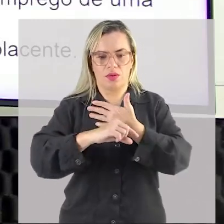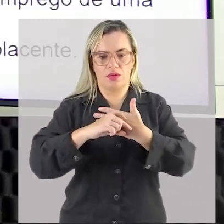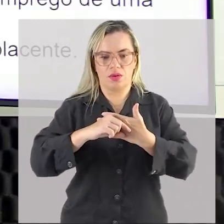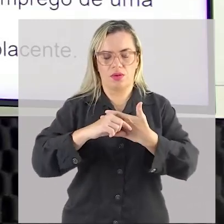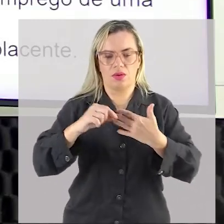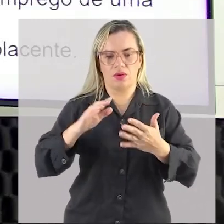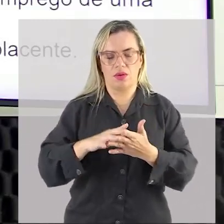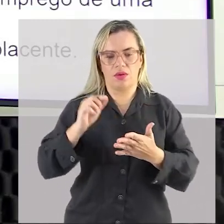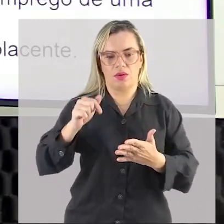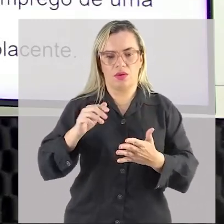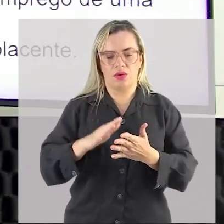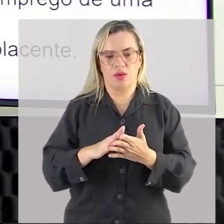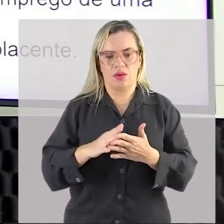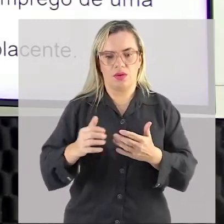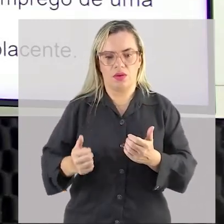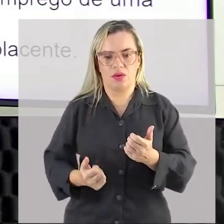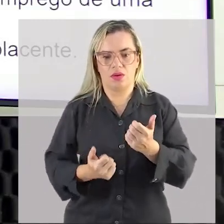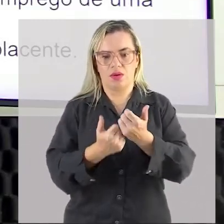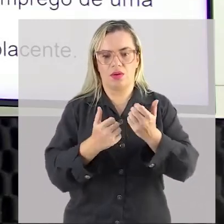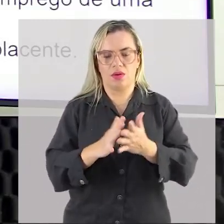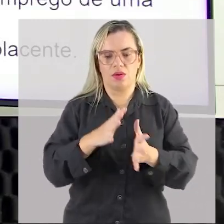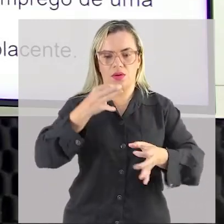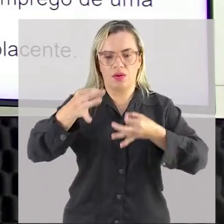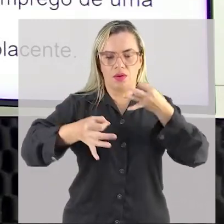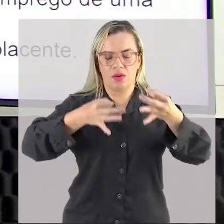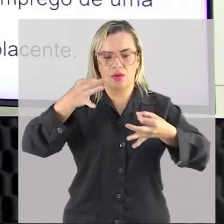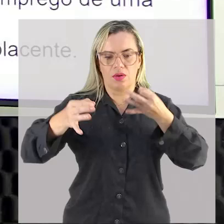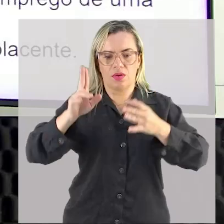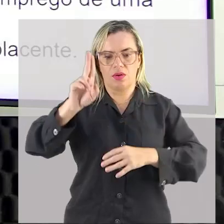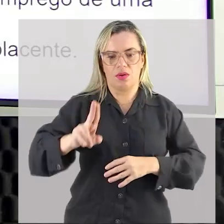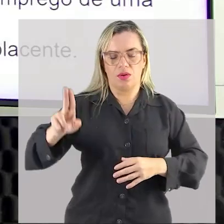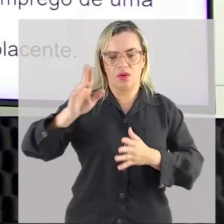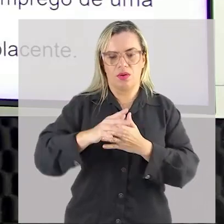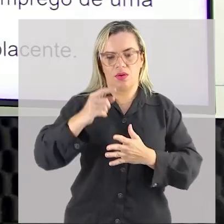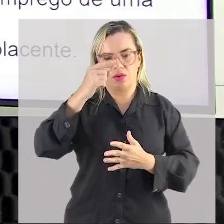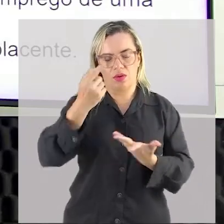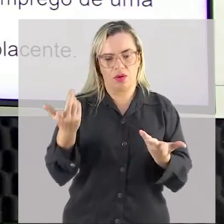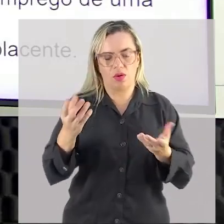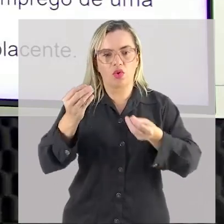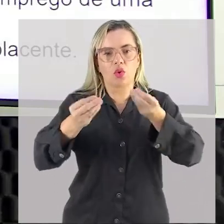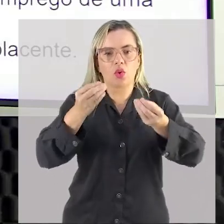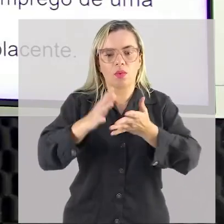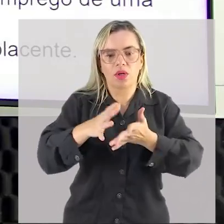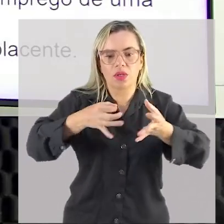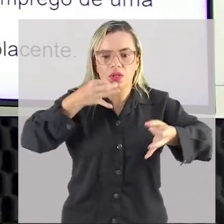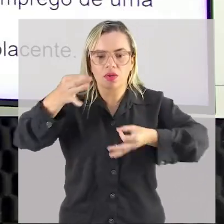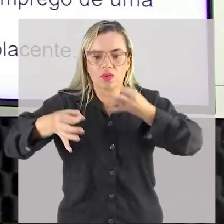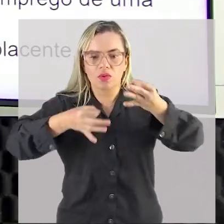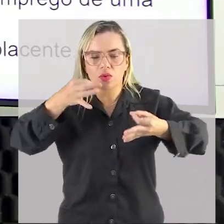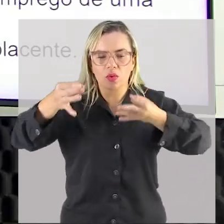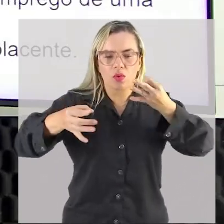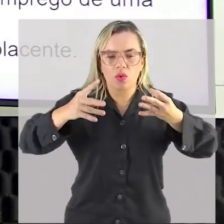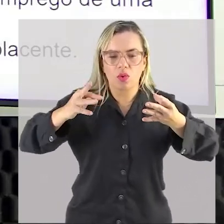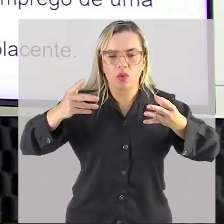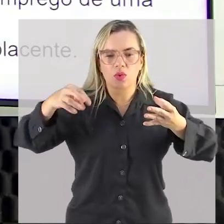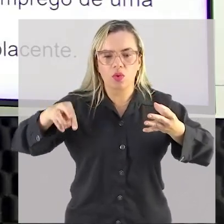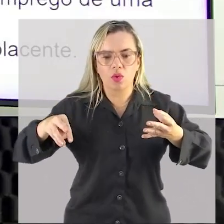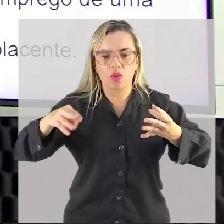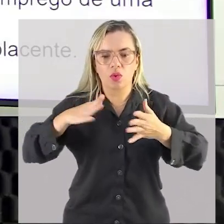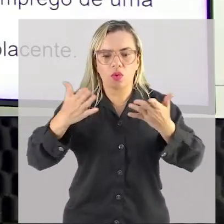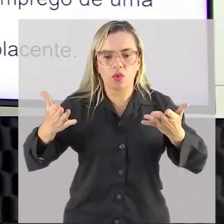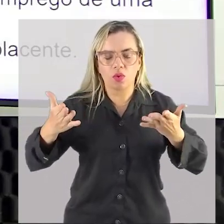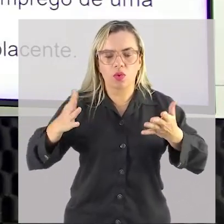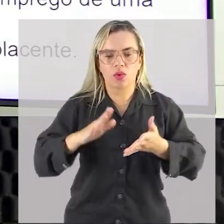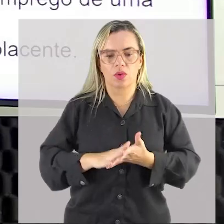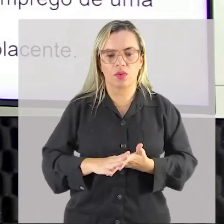utiliz para argumentação marca o emprego de uma imagem crítica com um